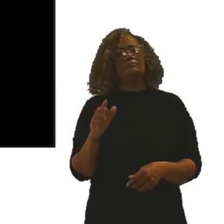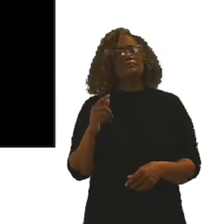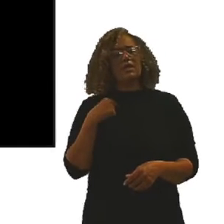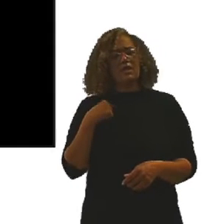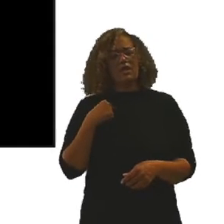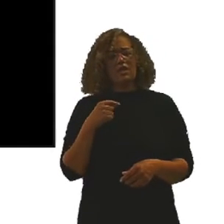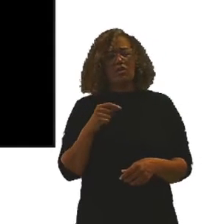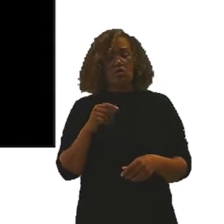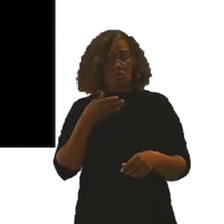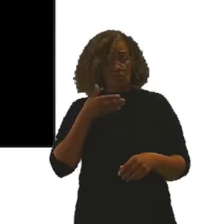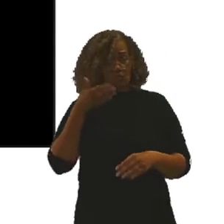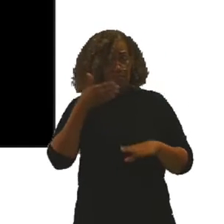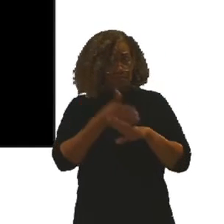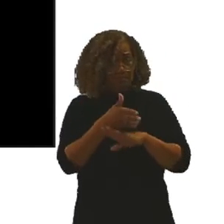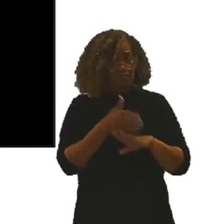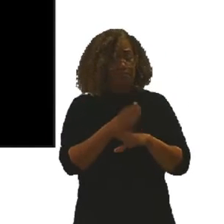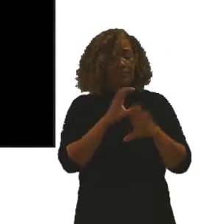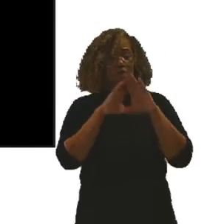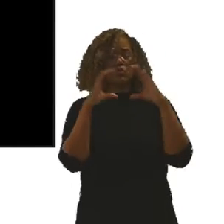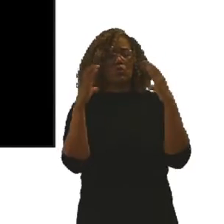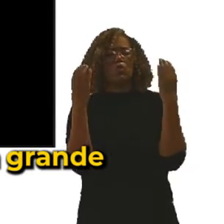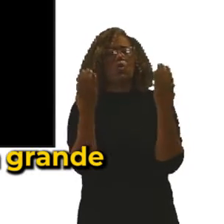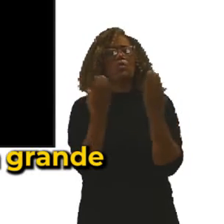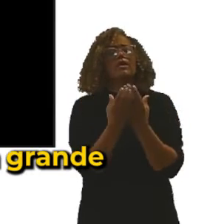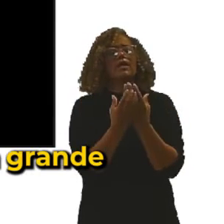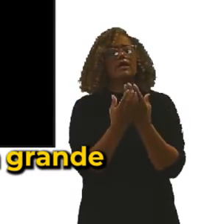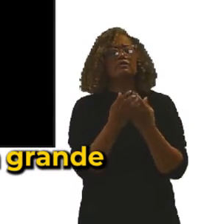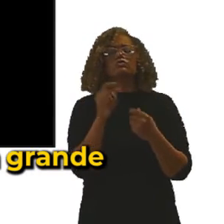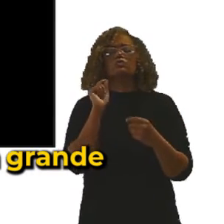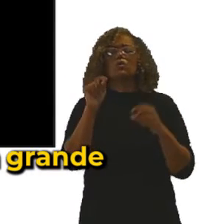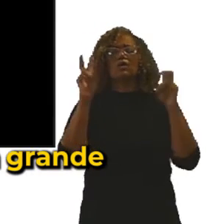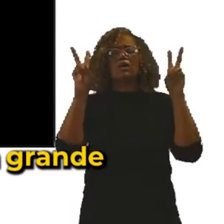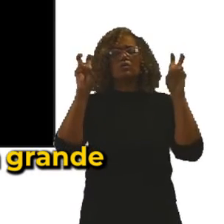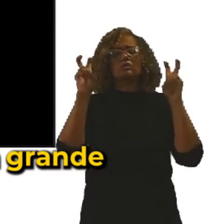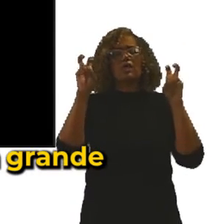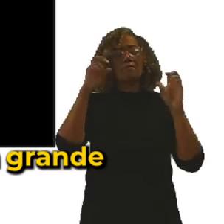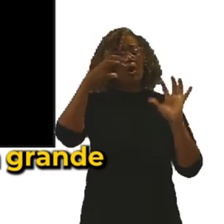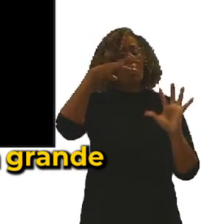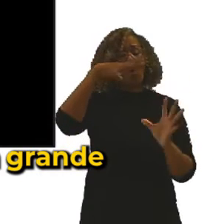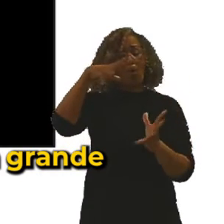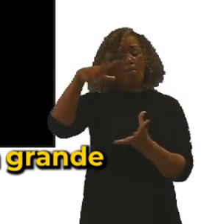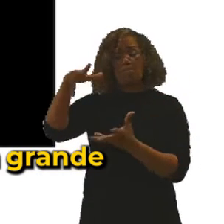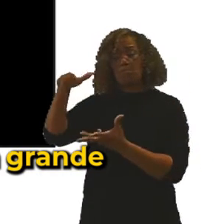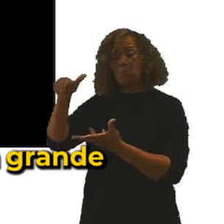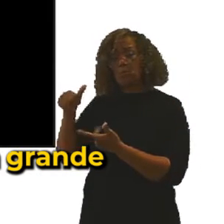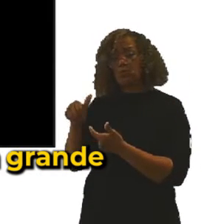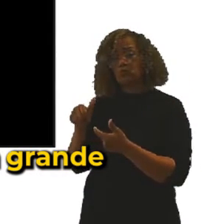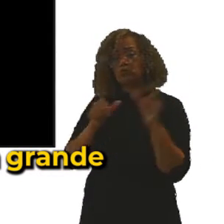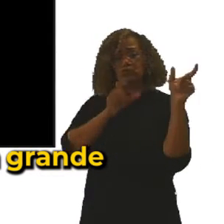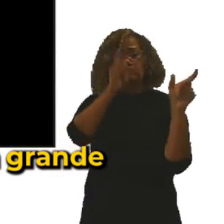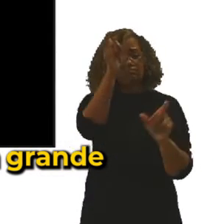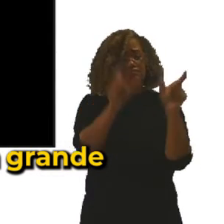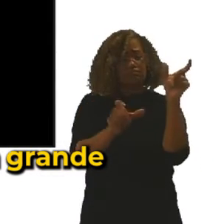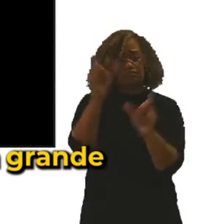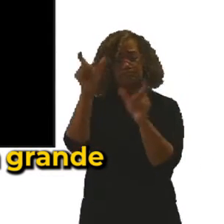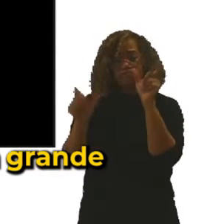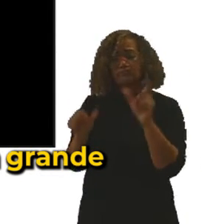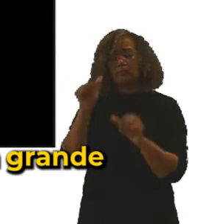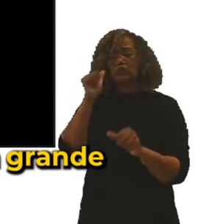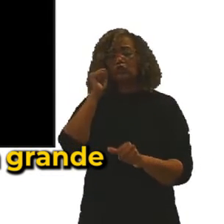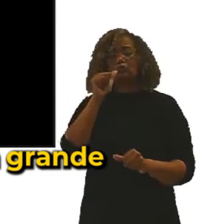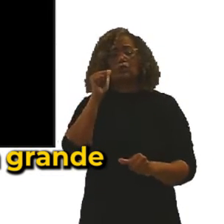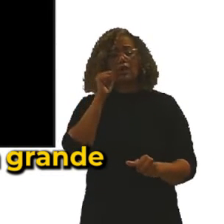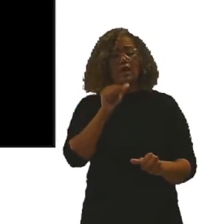esse congresso, ele se chamou O Mundo de las Mujeres. Estávamos lá numa